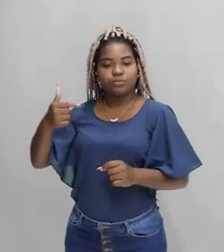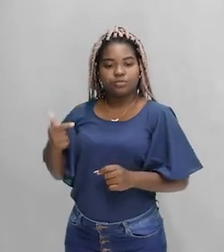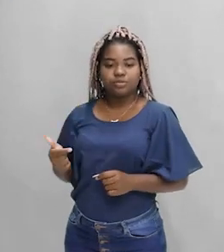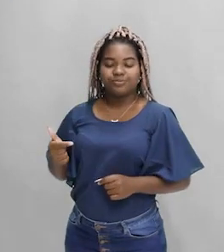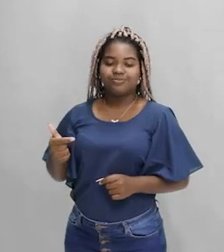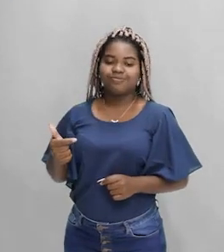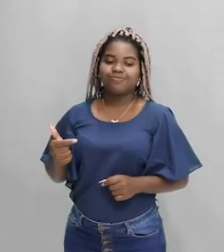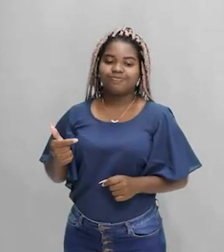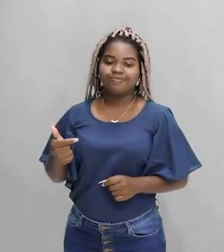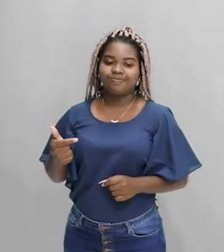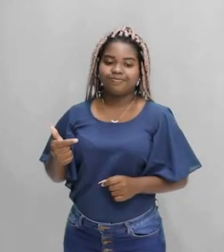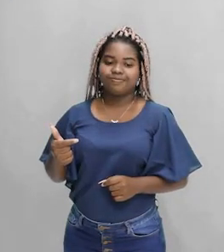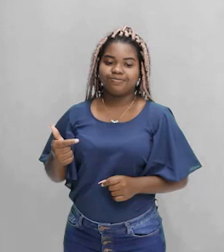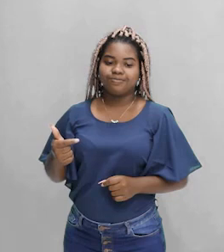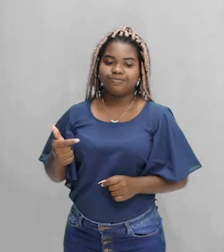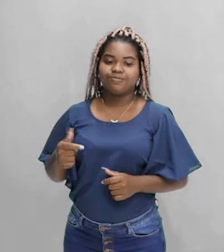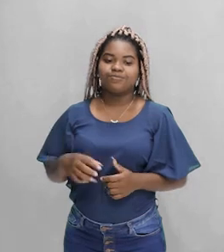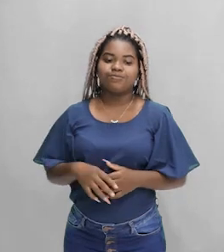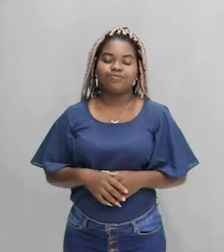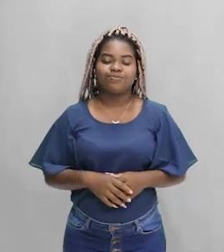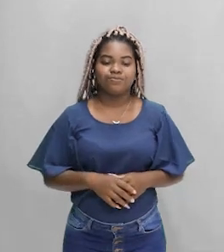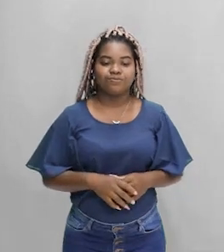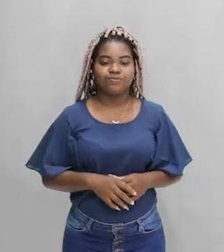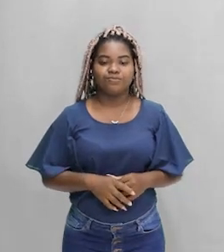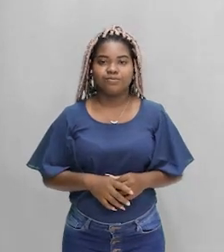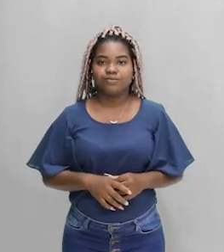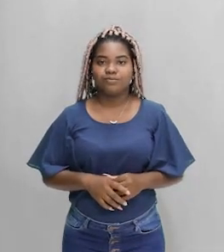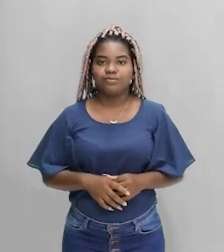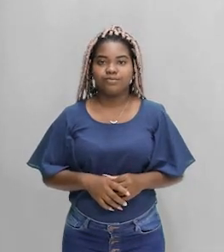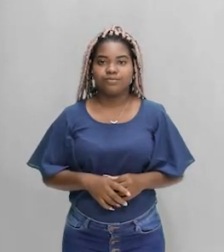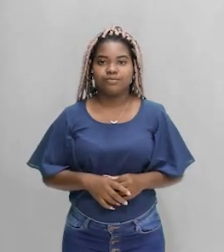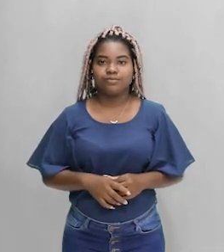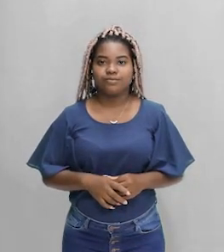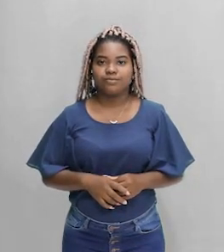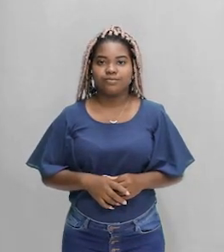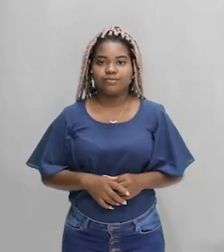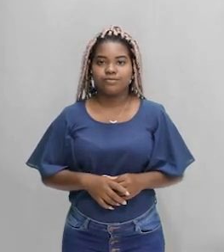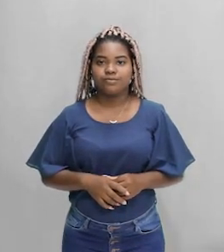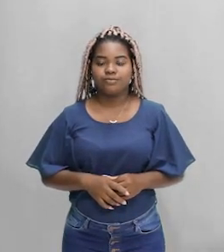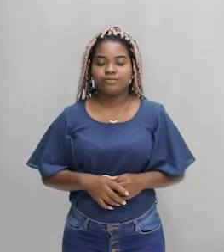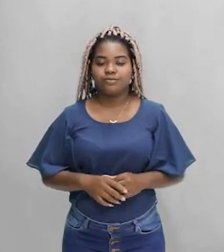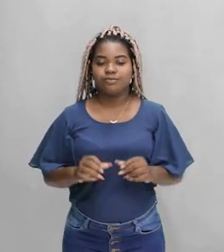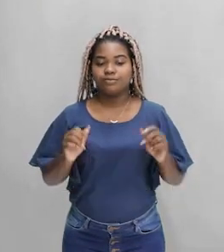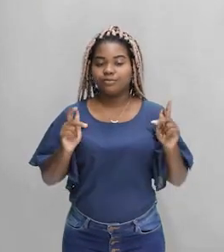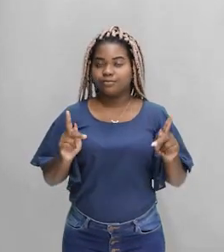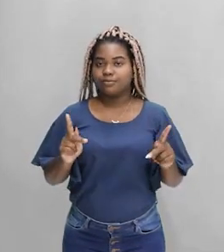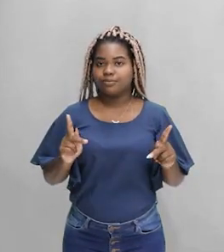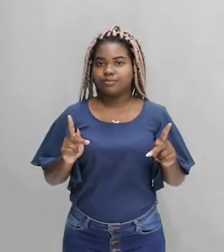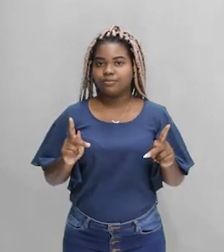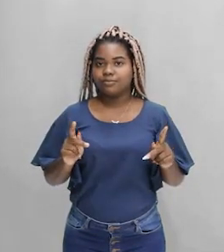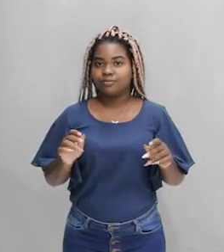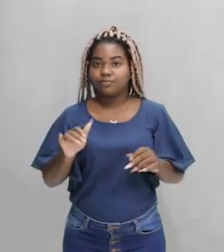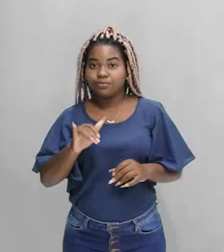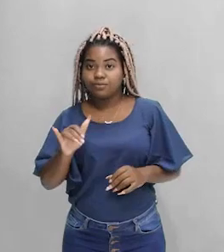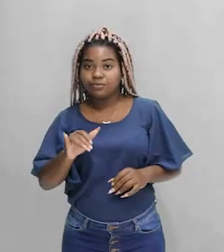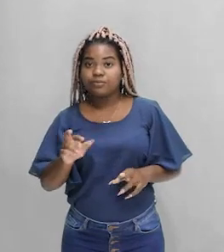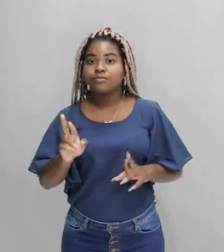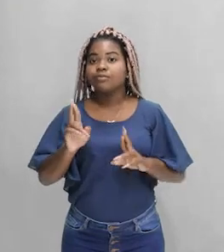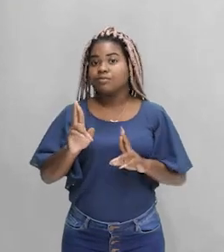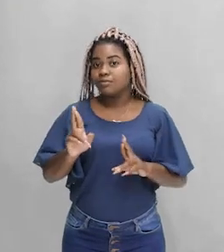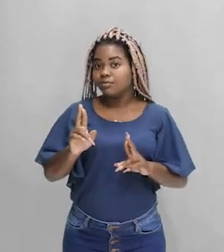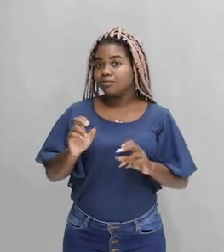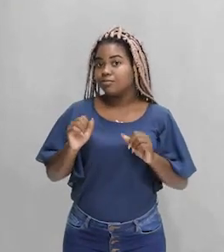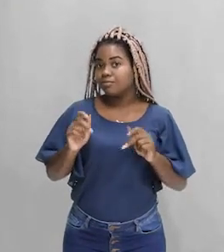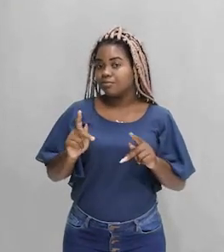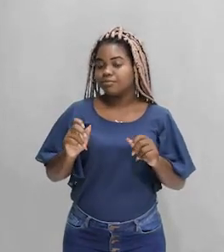aí, calculando a raiz quadrada do 1/4, eu tenho como resposta o número meio. Perfeito, gente? Tranquilão? Espero que esteja